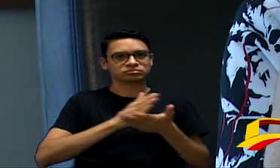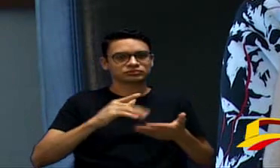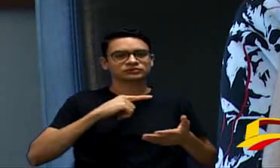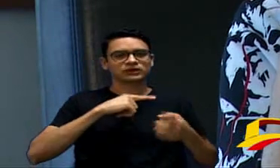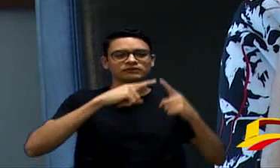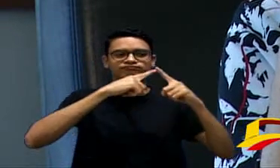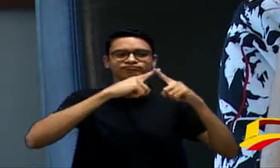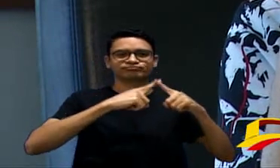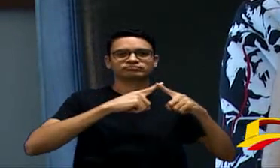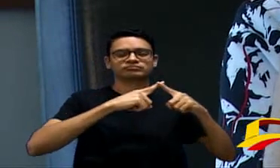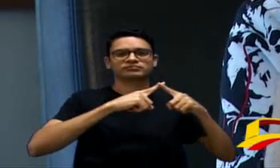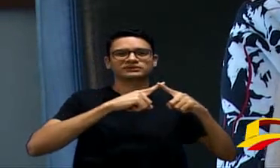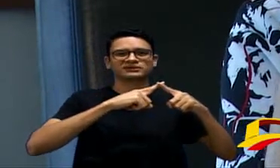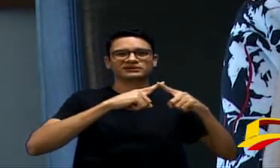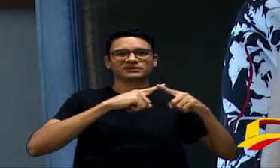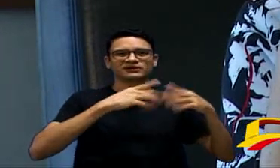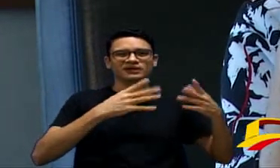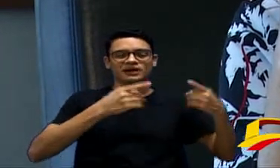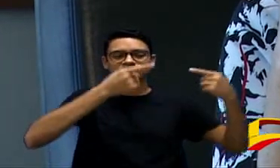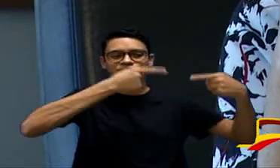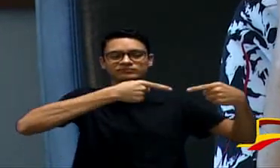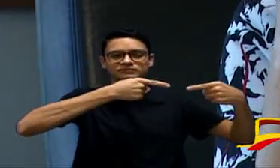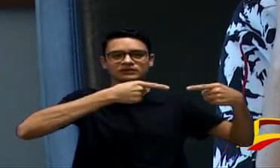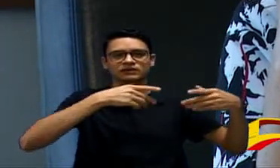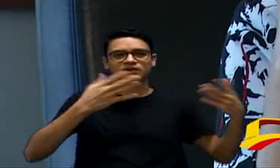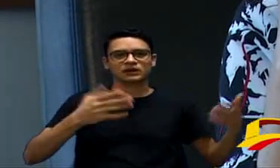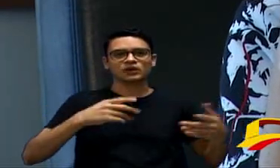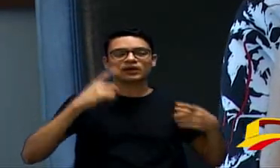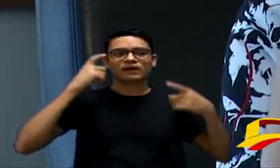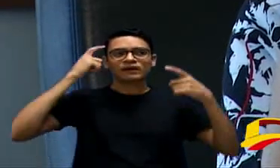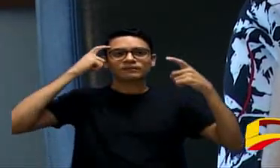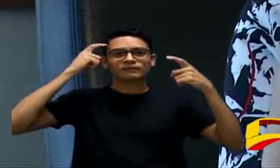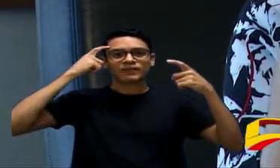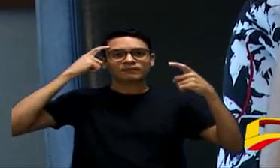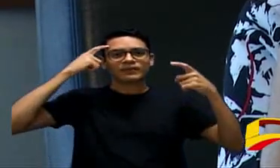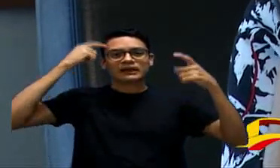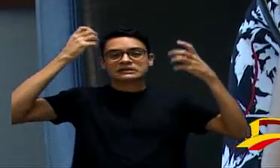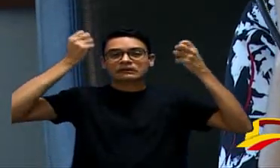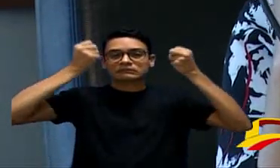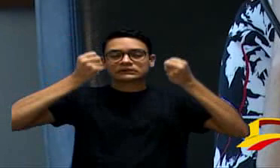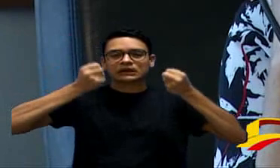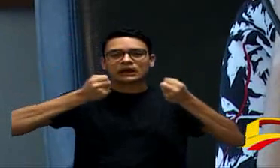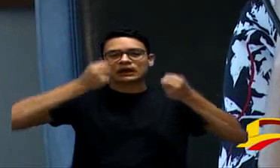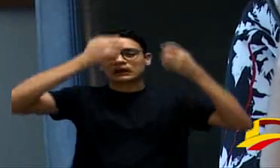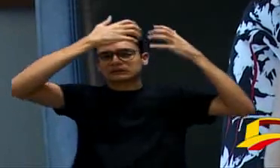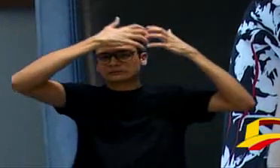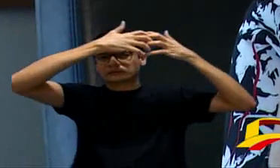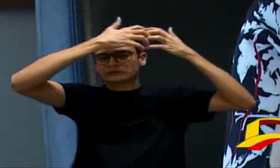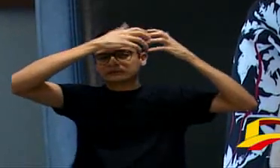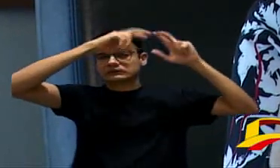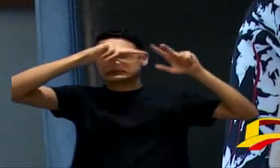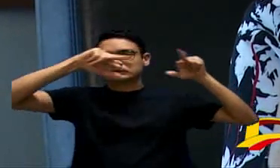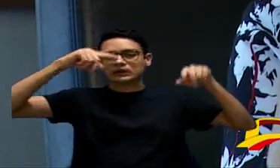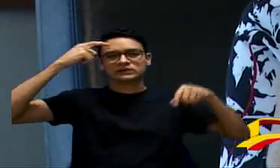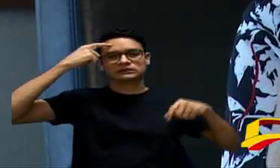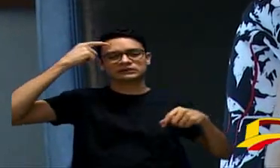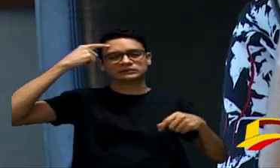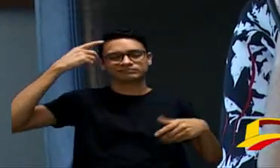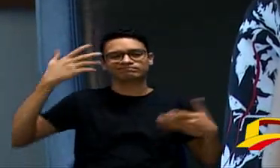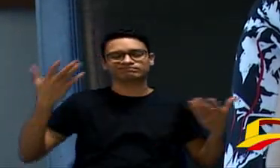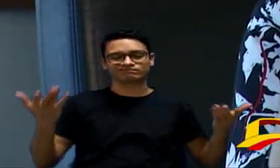muito do mental, exige muito do emocional. E entra numa outra discussão, que nós não temos